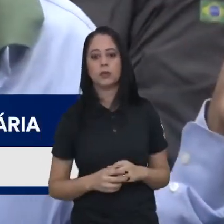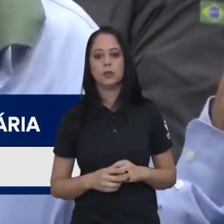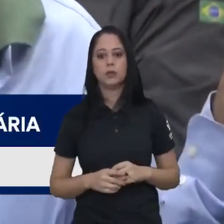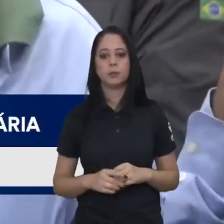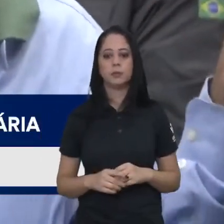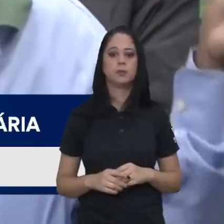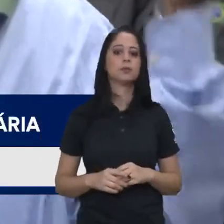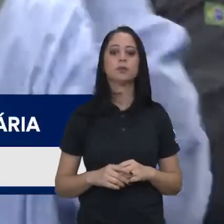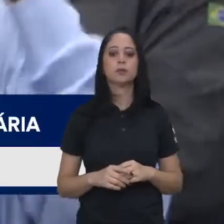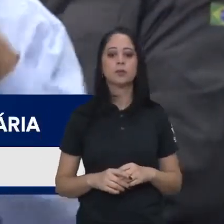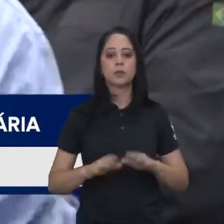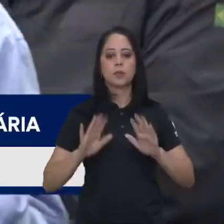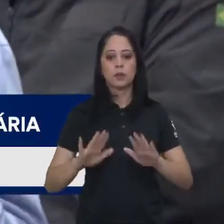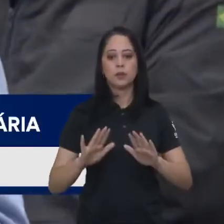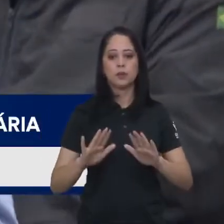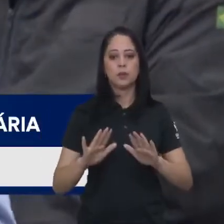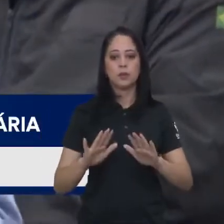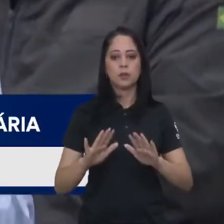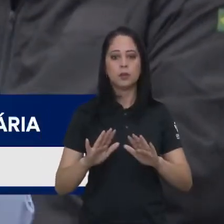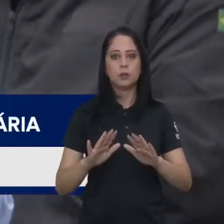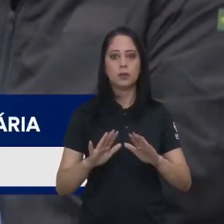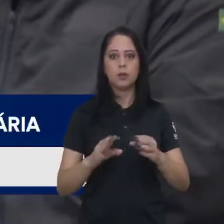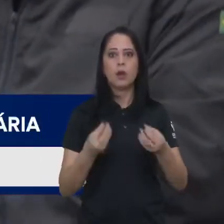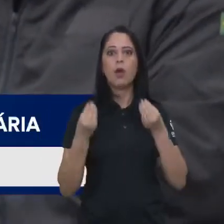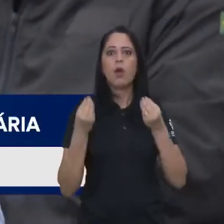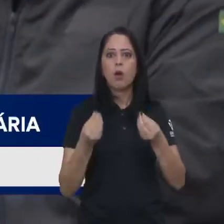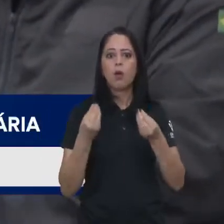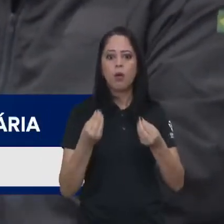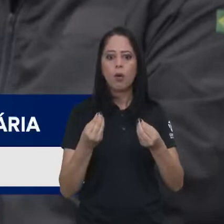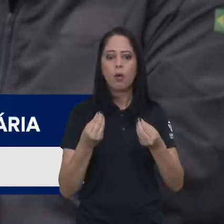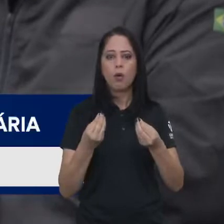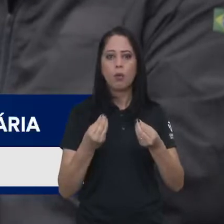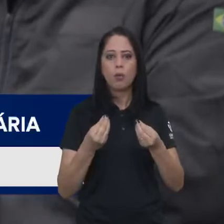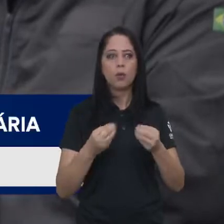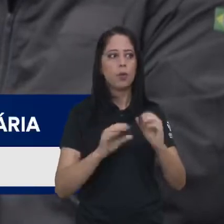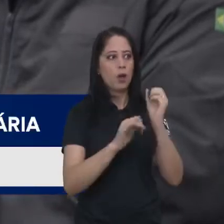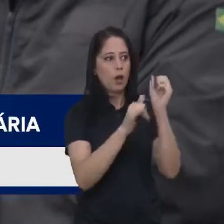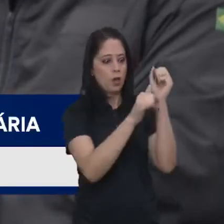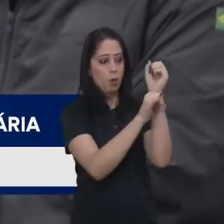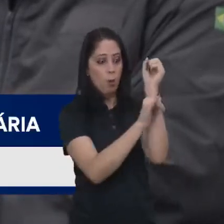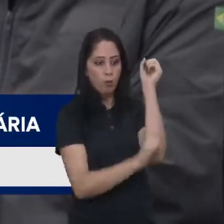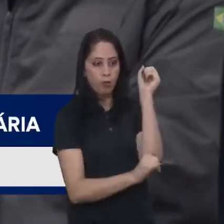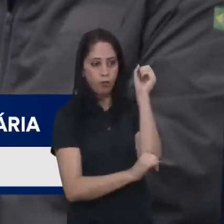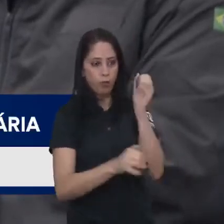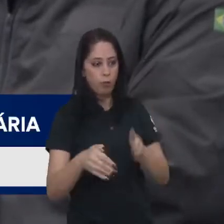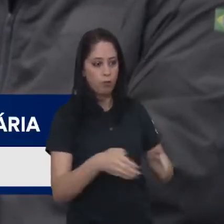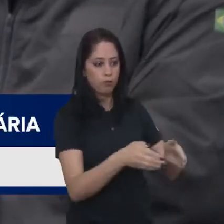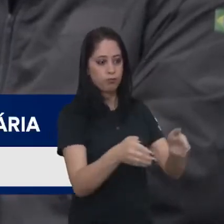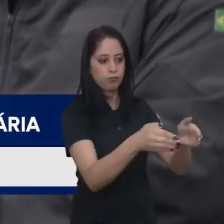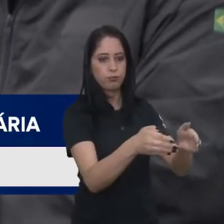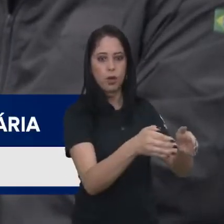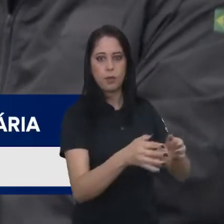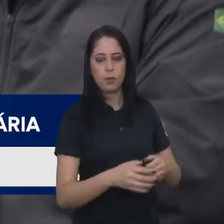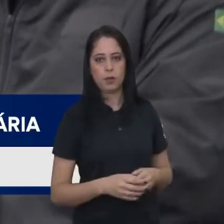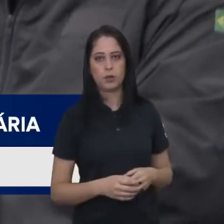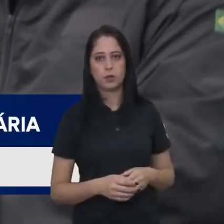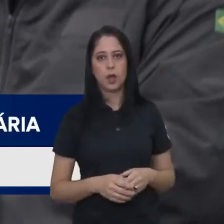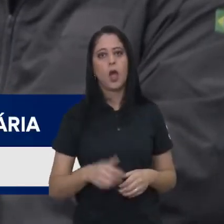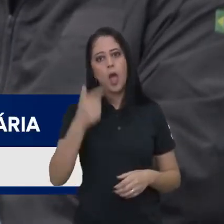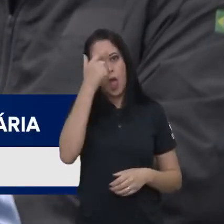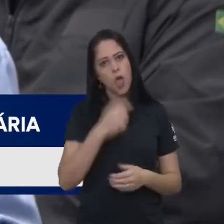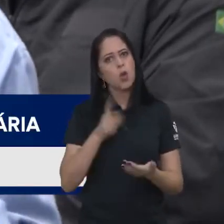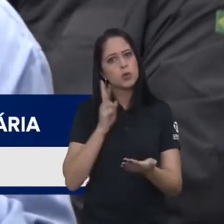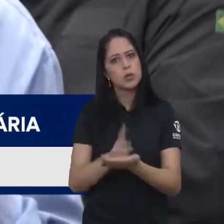atravessa Machado, até a escola, esse esgoto vai direto para Rio Bucuíra em primeiro lugar. Há tempos eu venho